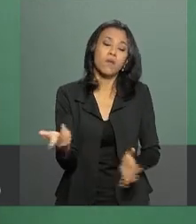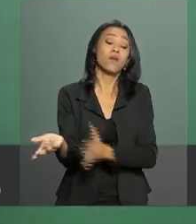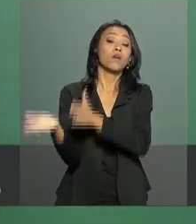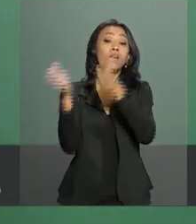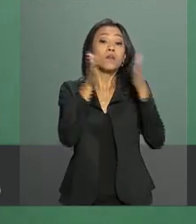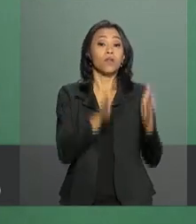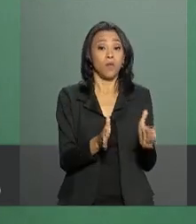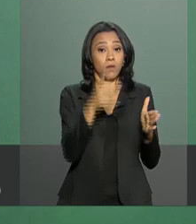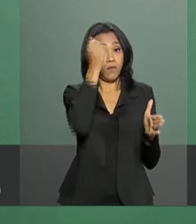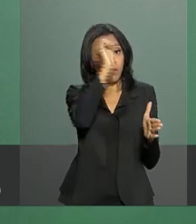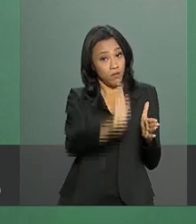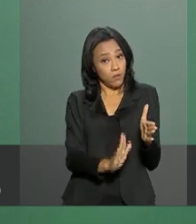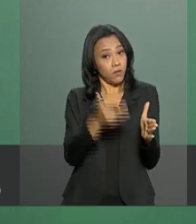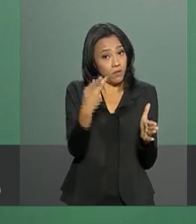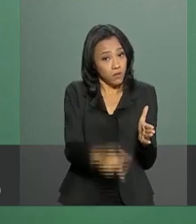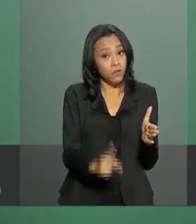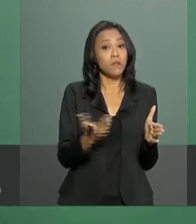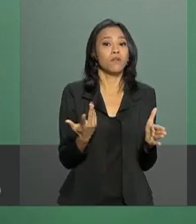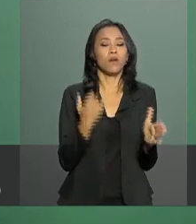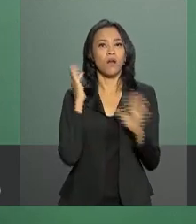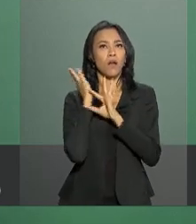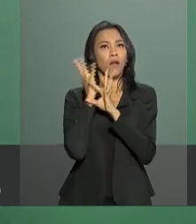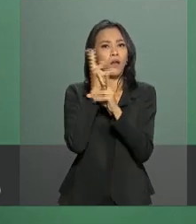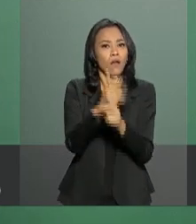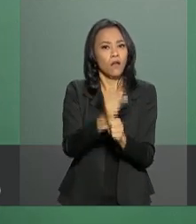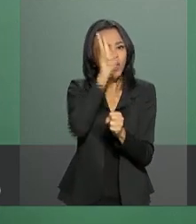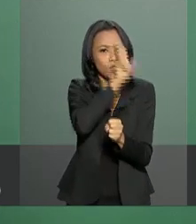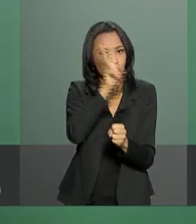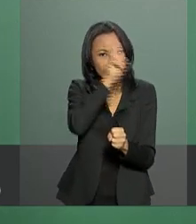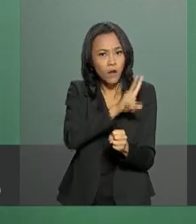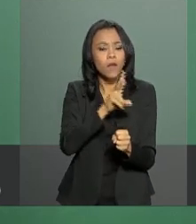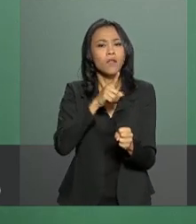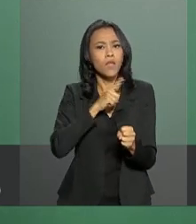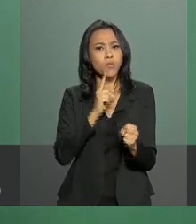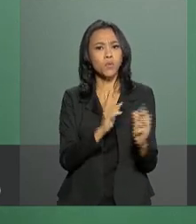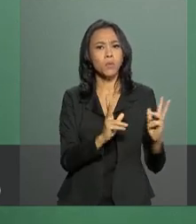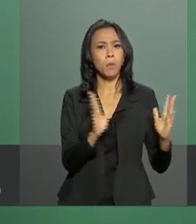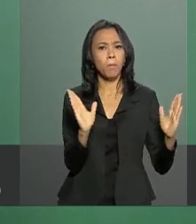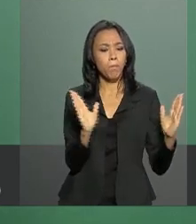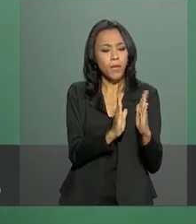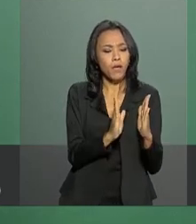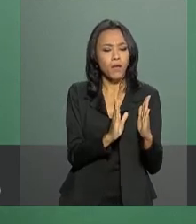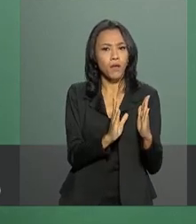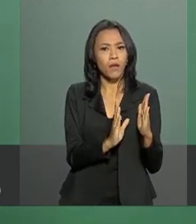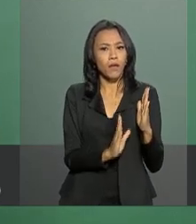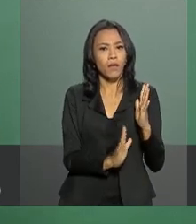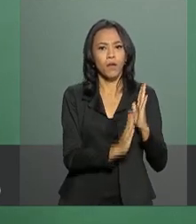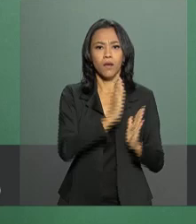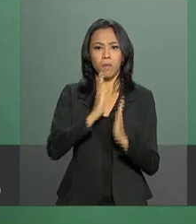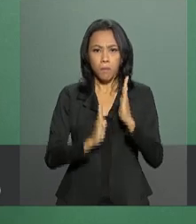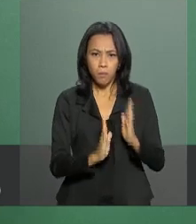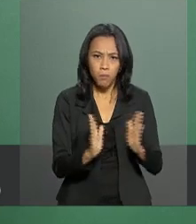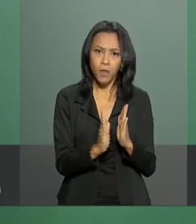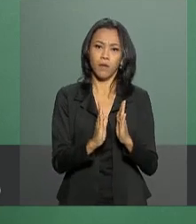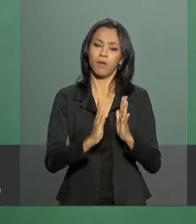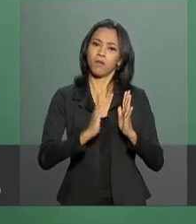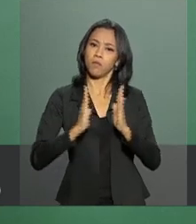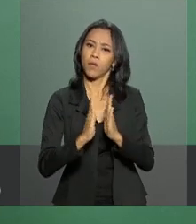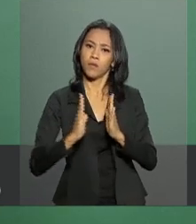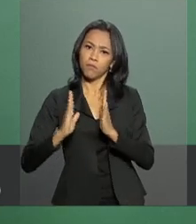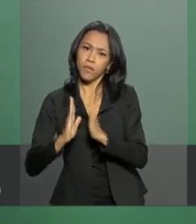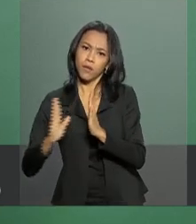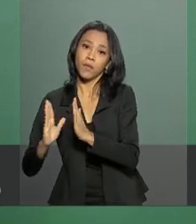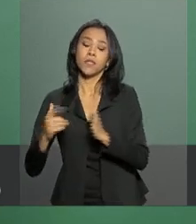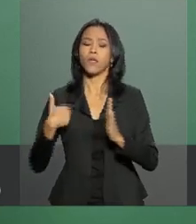nosso histórico funcional é nós temos períodos curtos de estados ou seja o nosso estado precisa